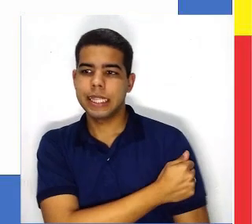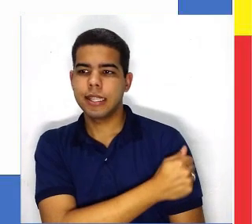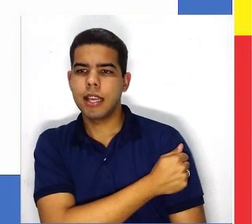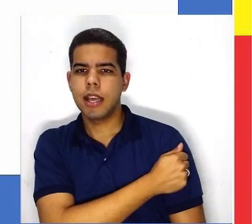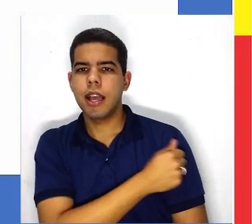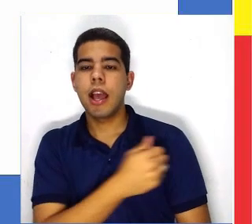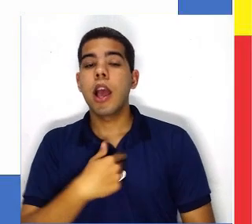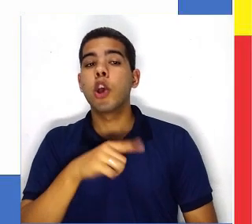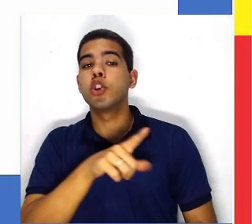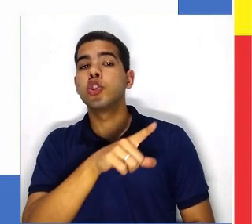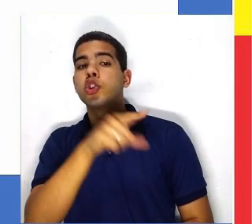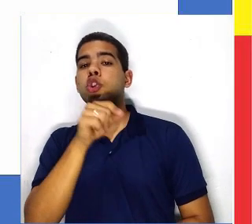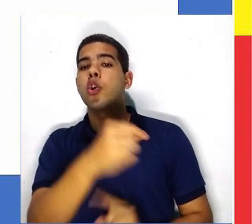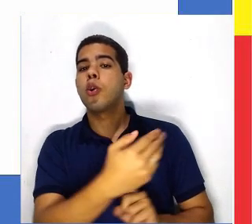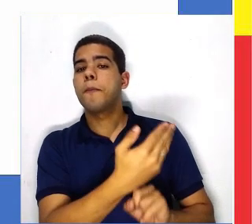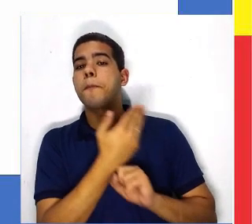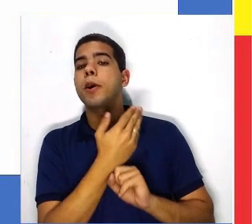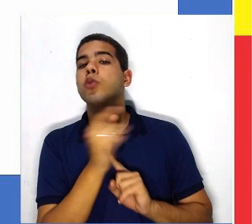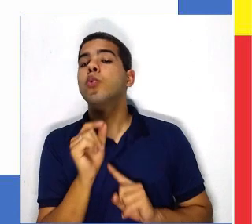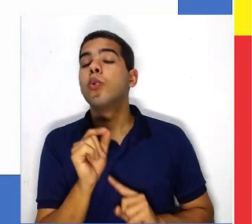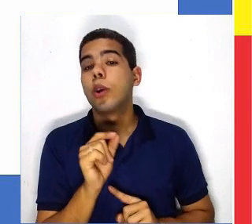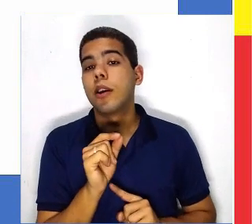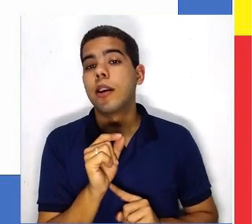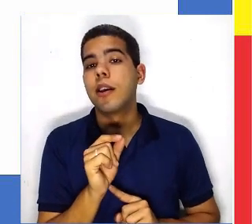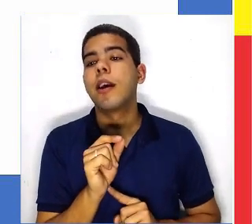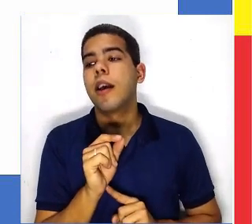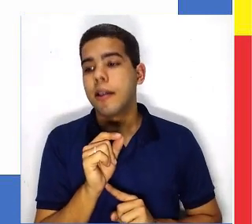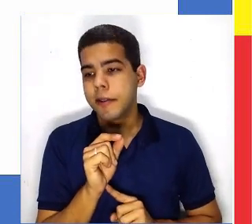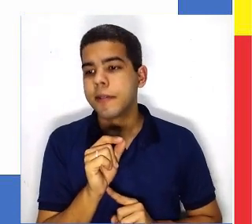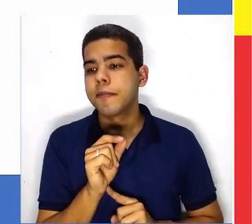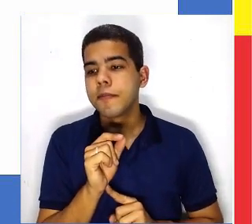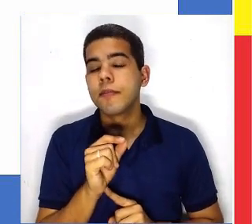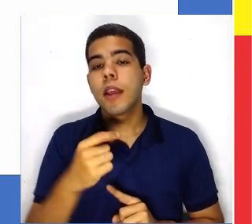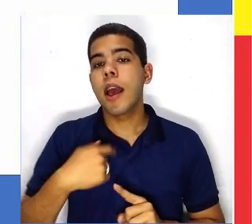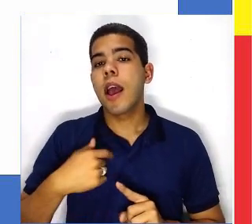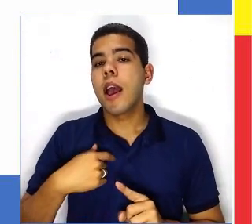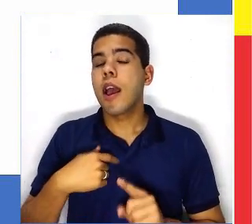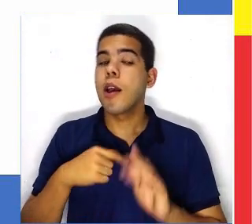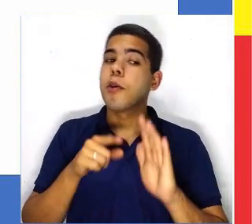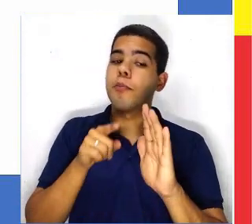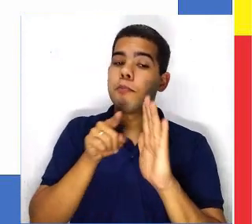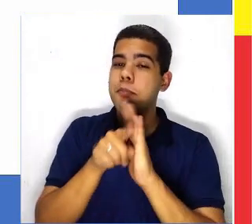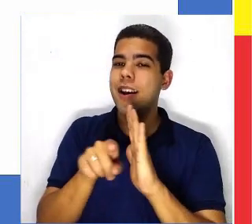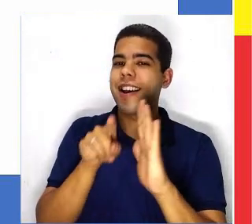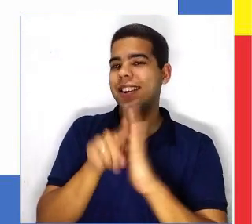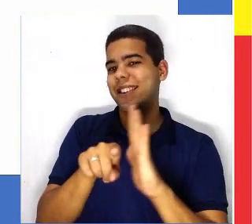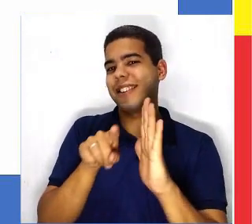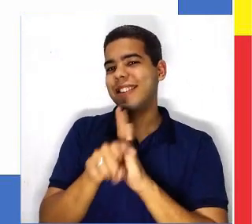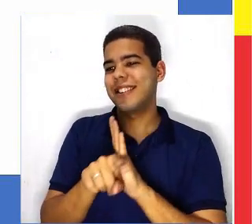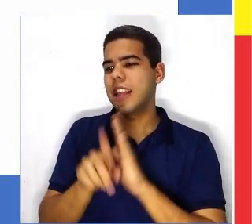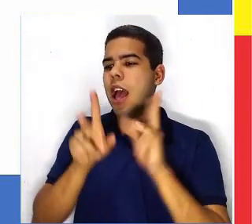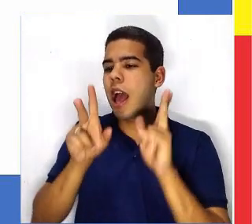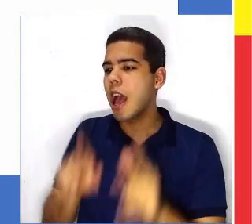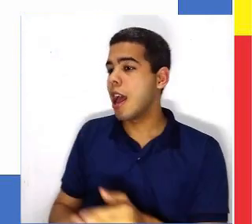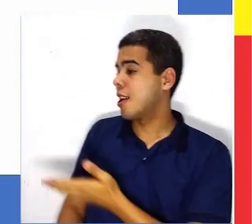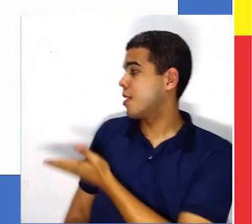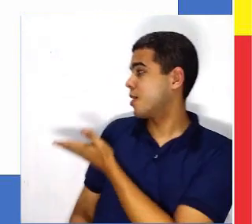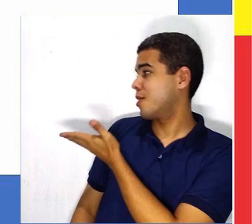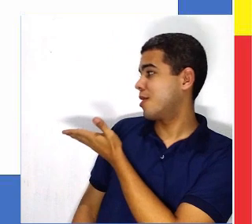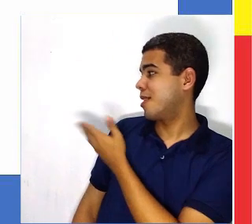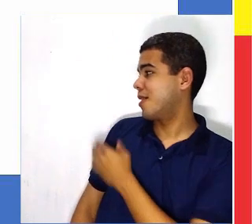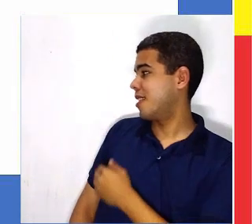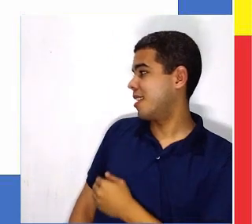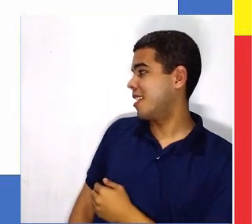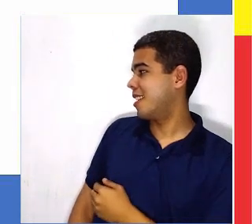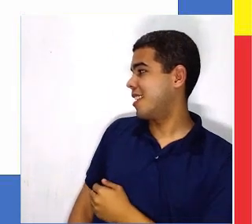Sabe o que eu escolhi para me ajudar na coleta dos dados? A aplicação de um questionário. Olha aí na tela, você também pode preparar o